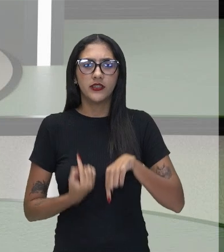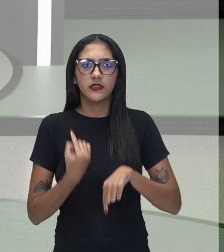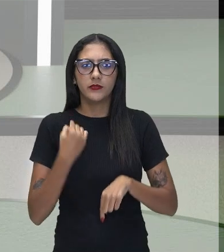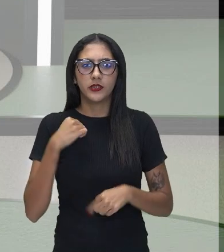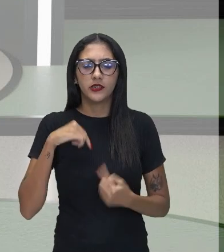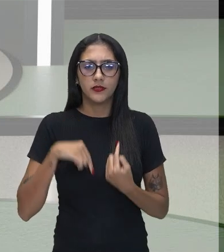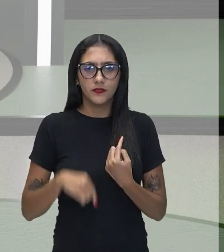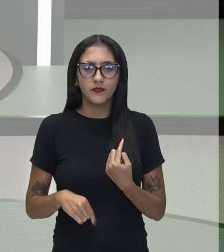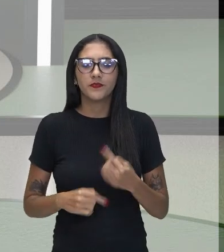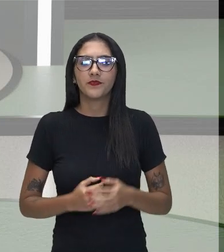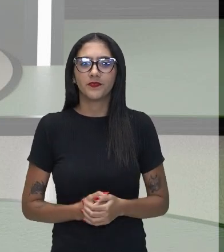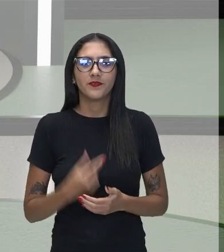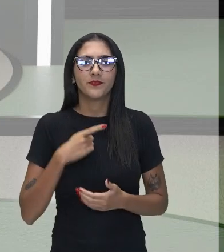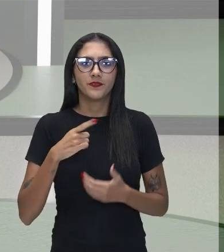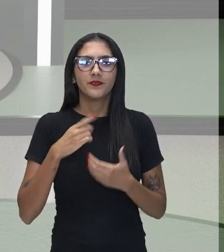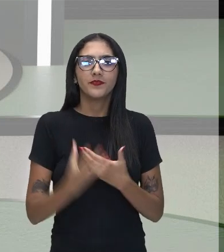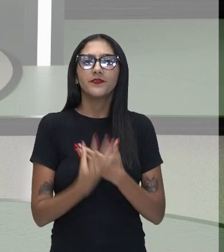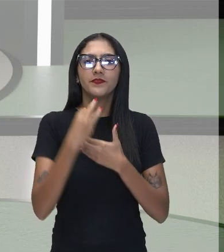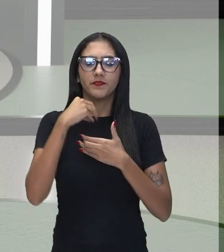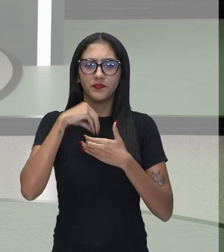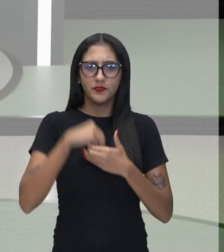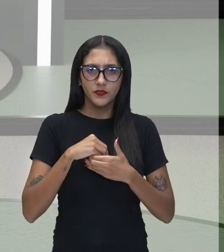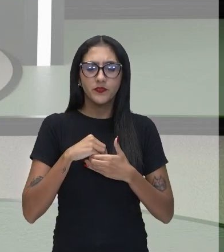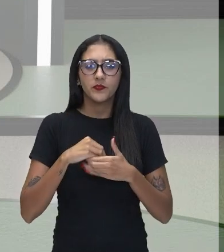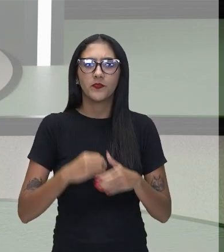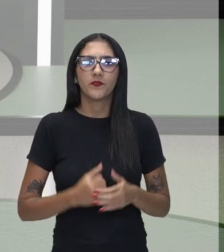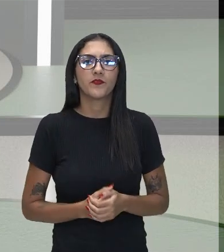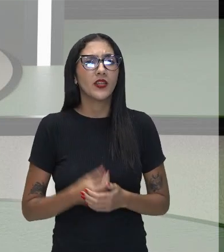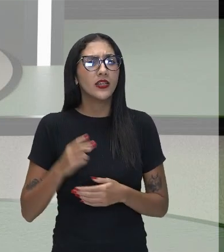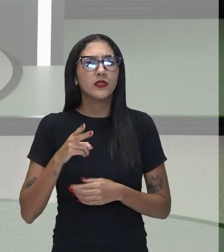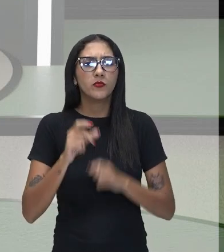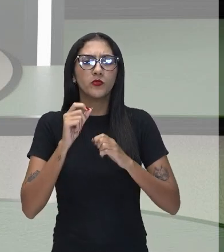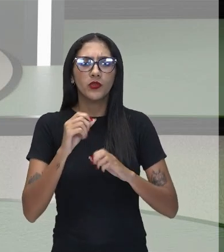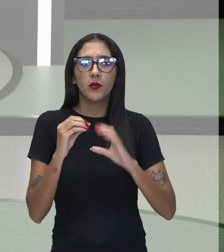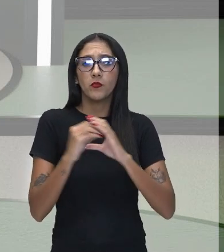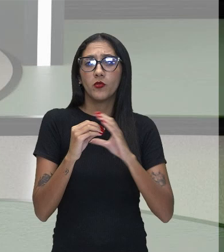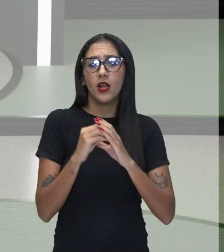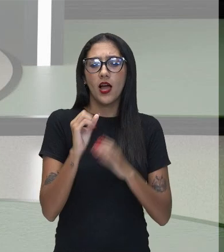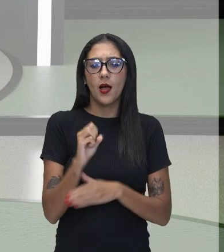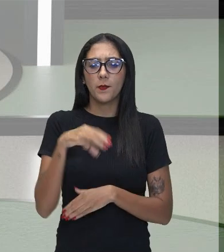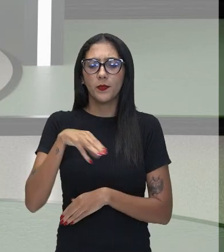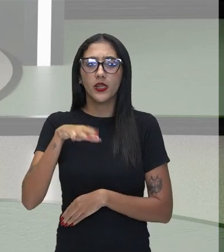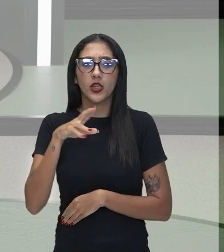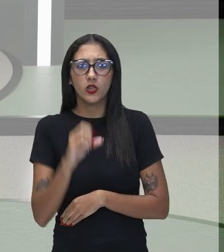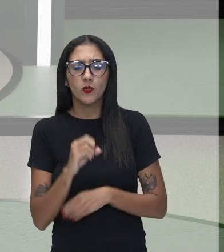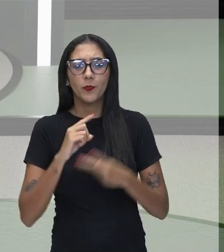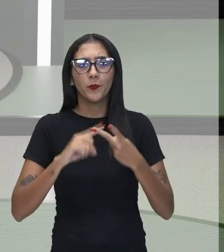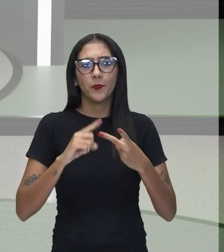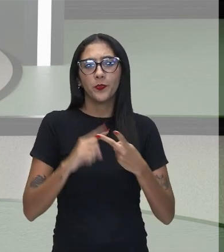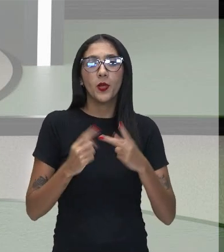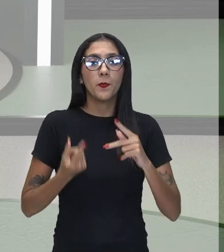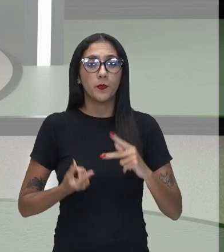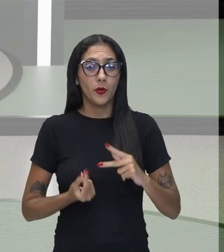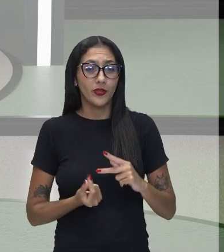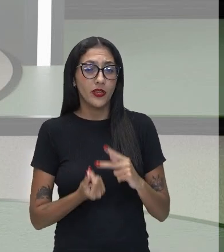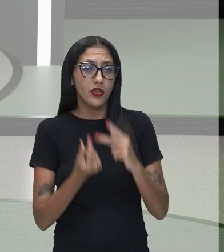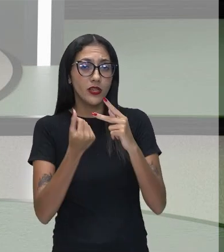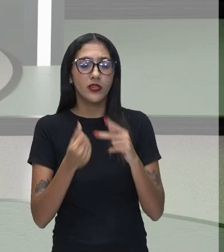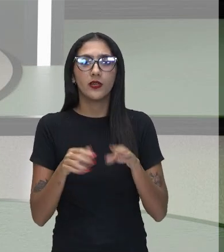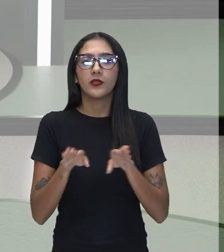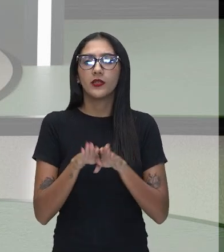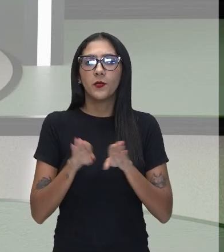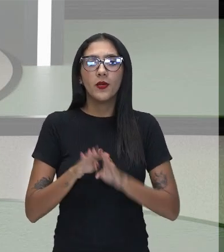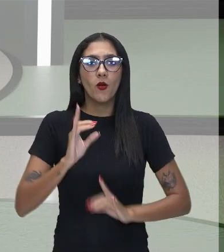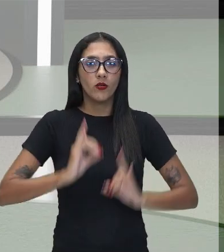estão presentes no nosso organismo sempre nas moléculas de aminoácidos, nas moléculas de proteínas,